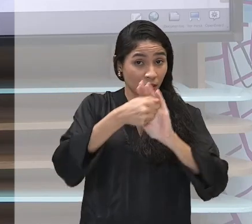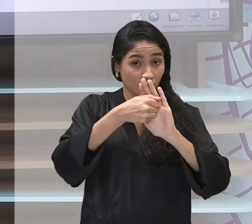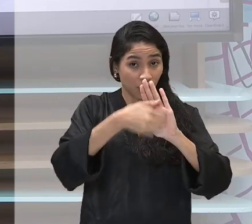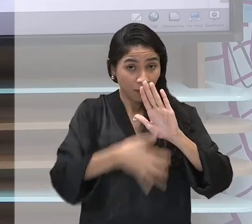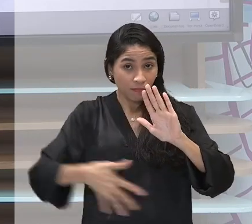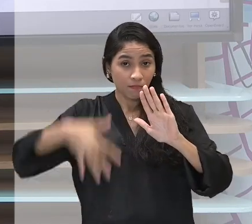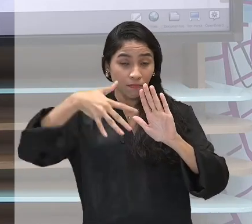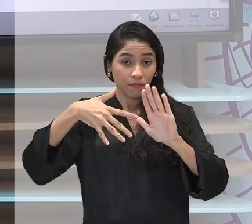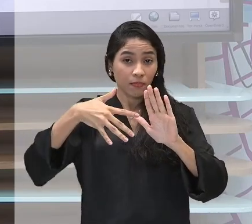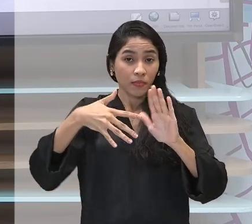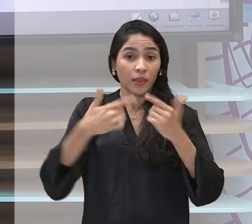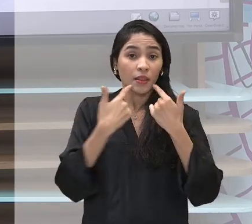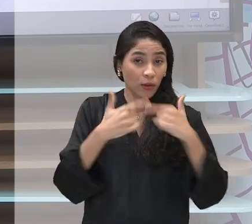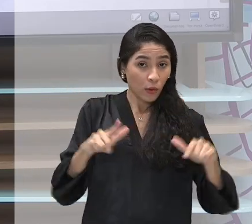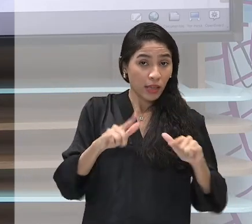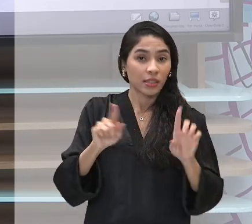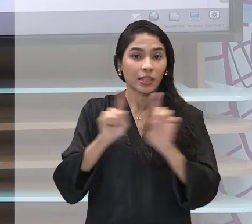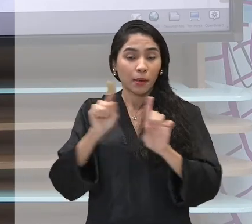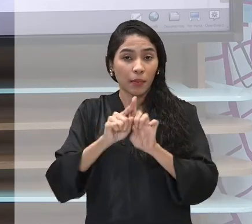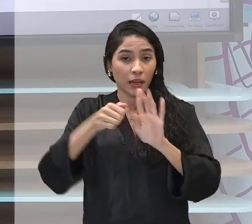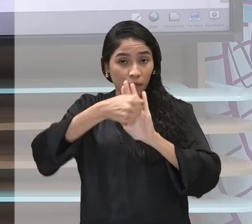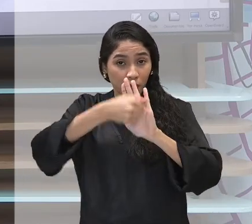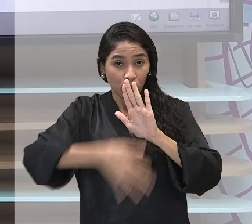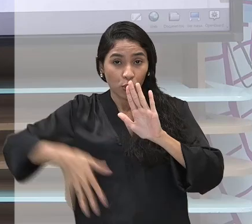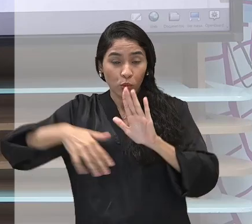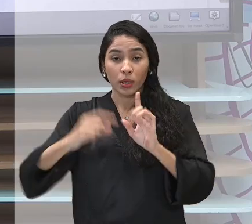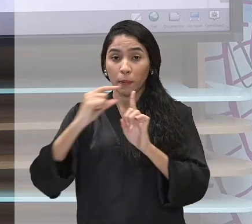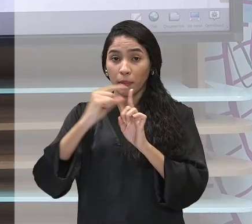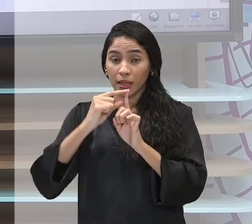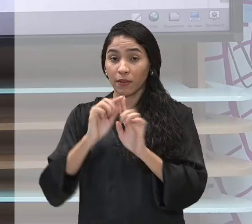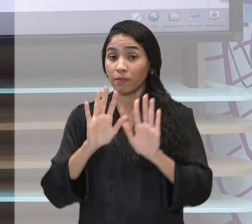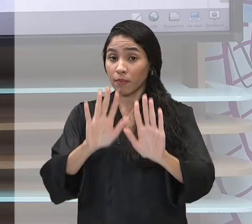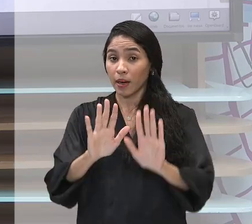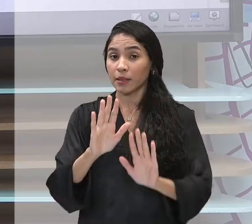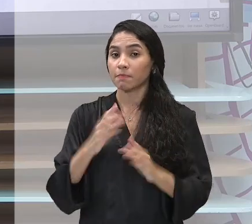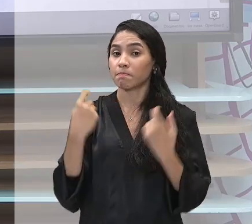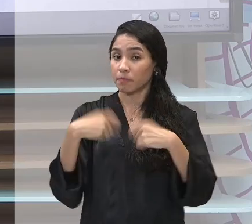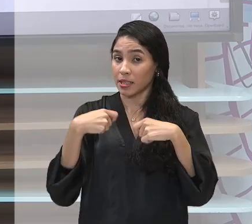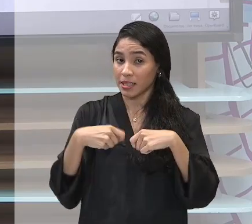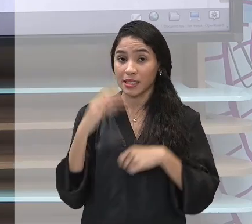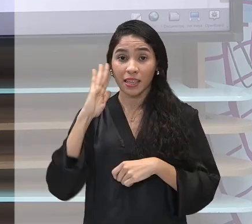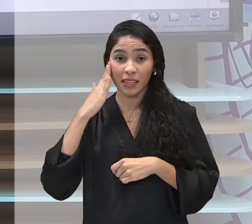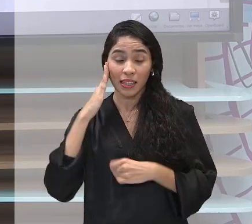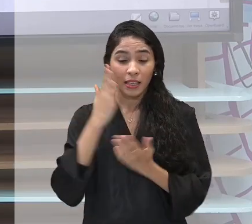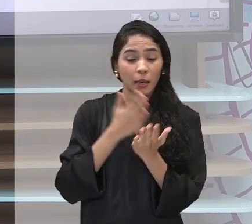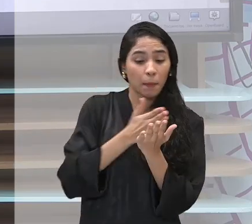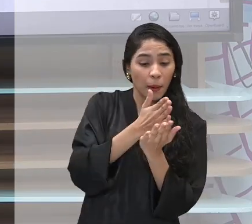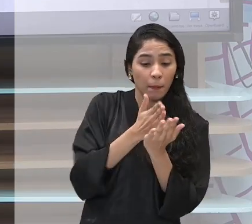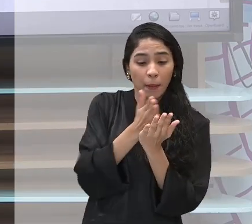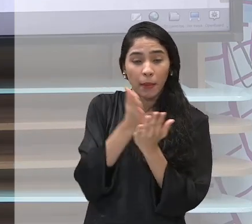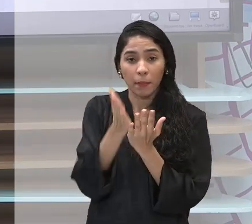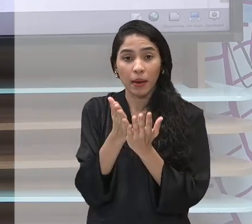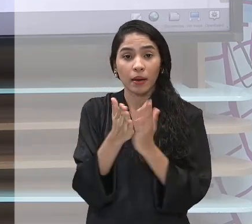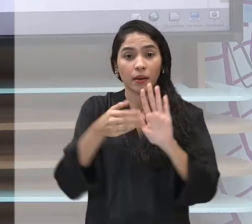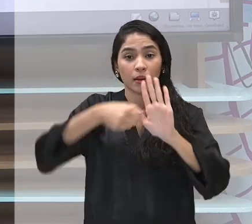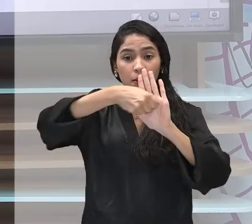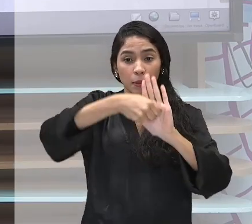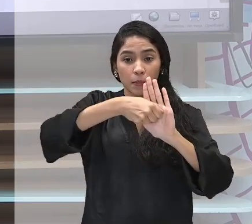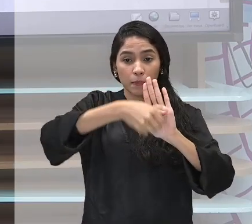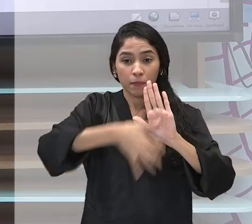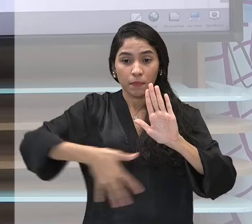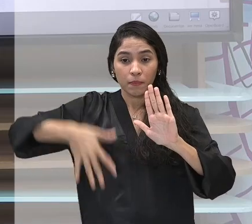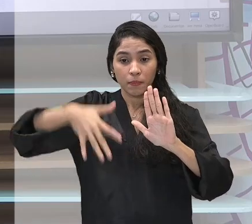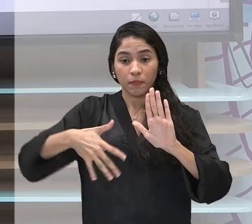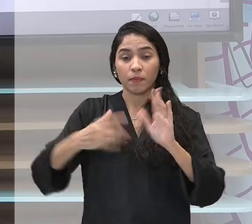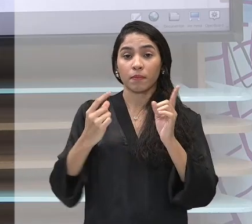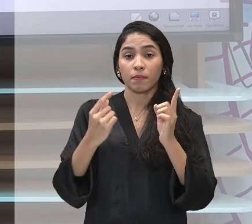de palavra. Então, a gente tem que entender essa subdivisão, figuras de linguagem e aqui, num nível menor,